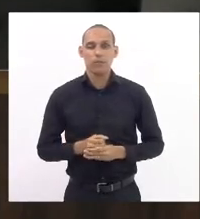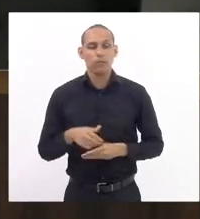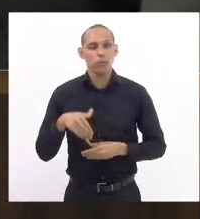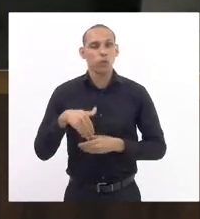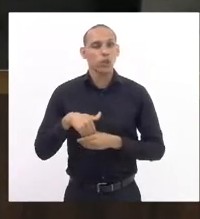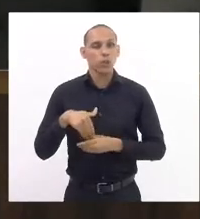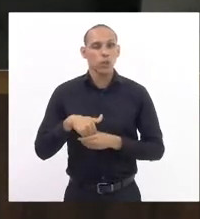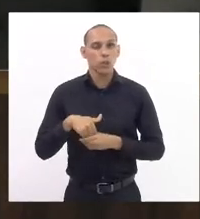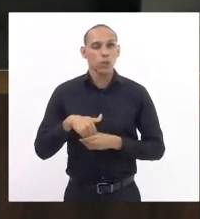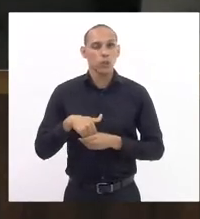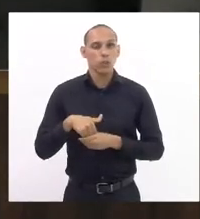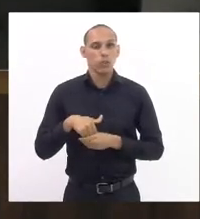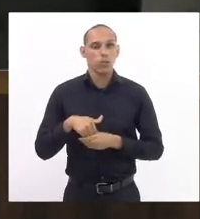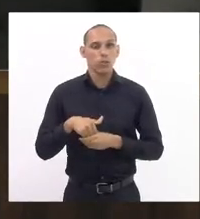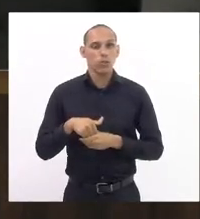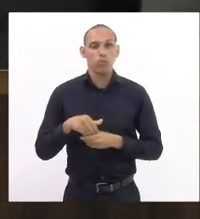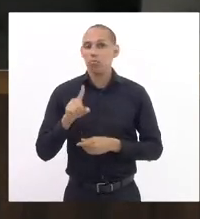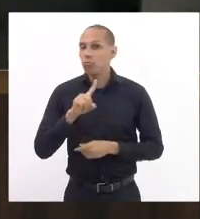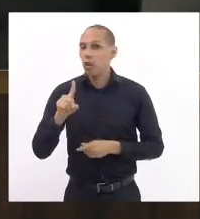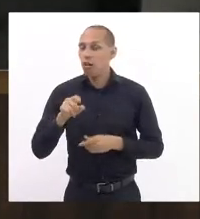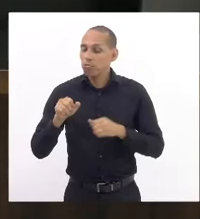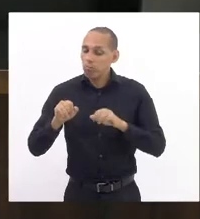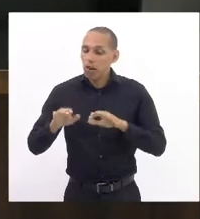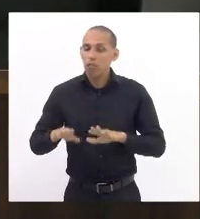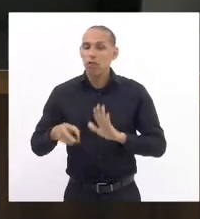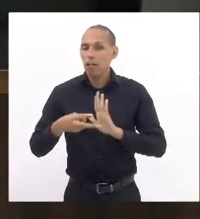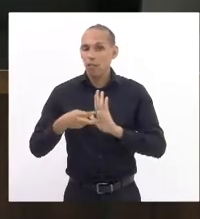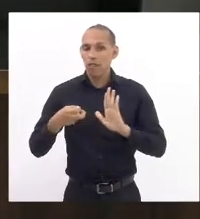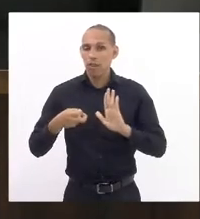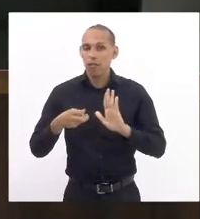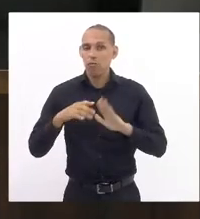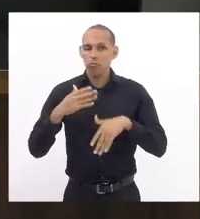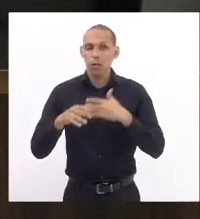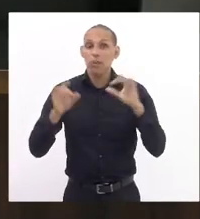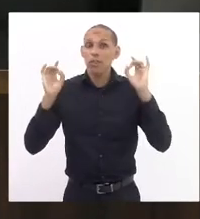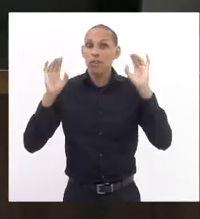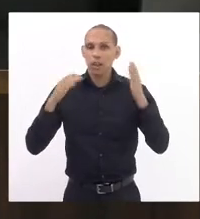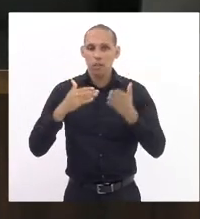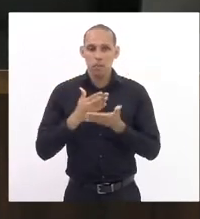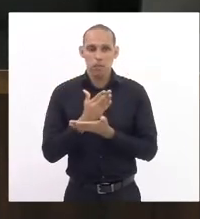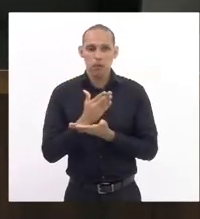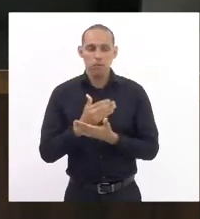Votando não mantém o veto e vamos depois aprovar o destaque.